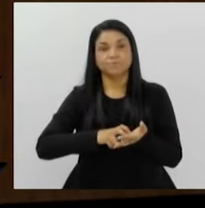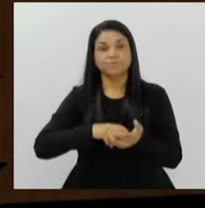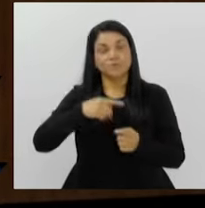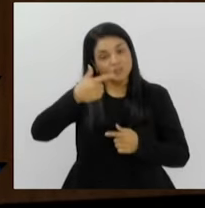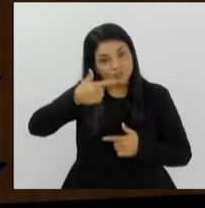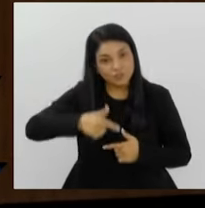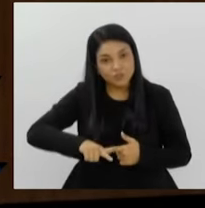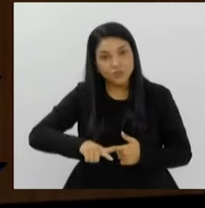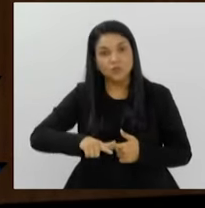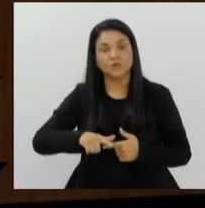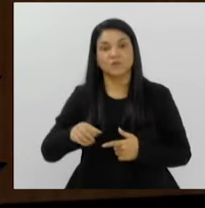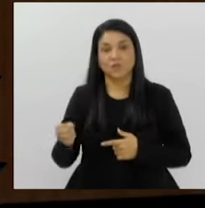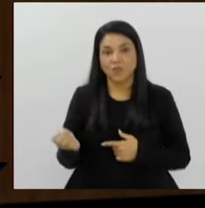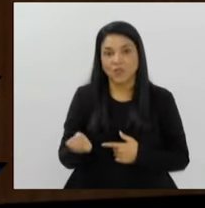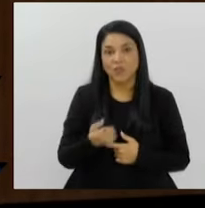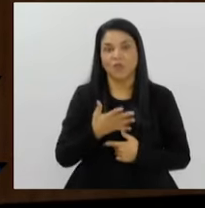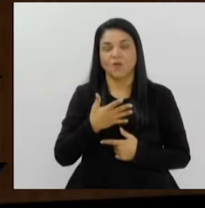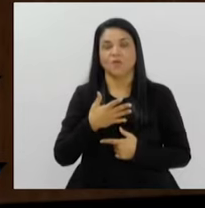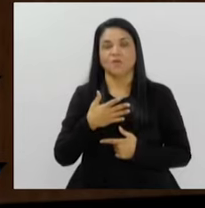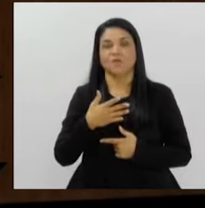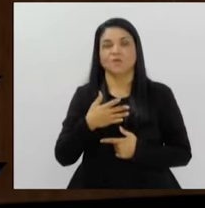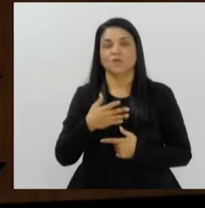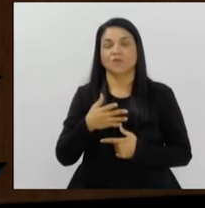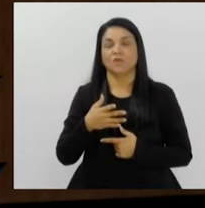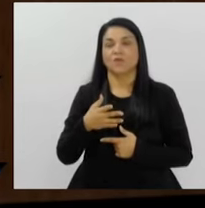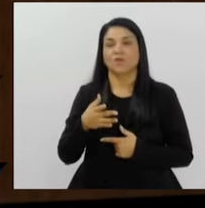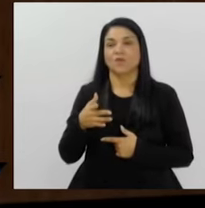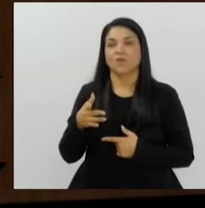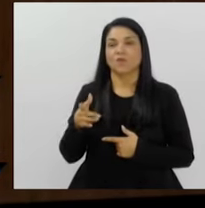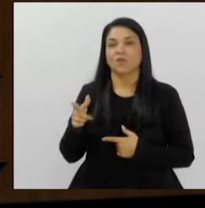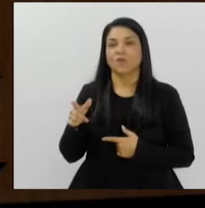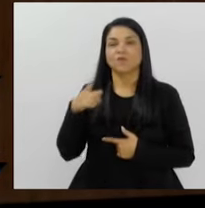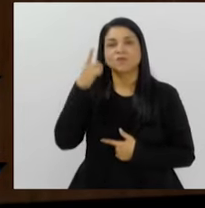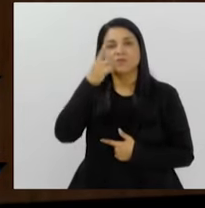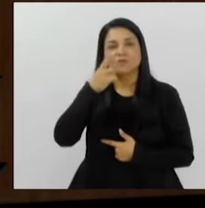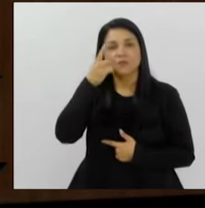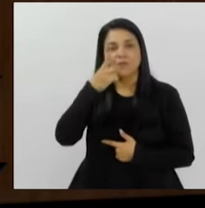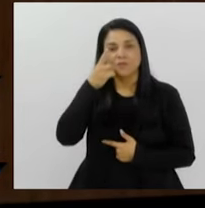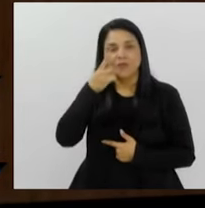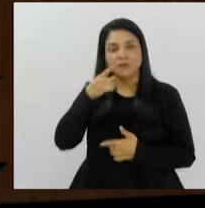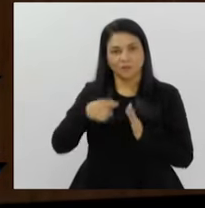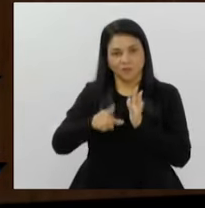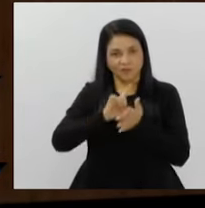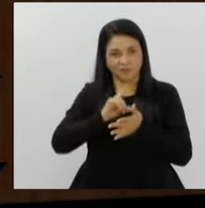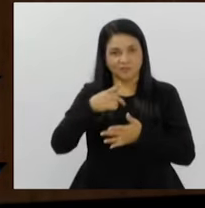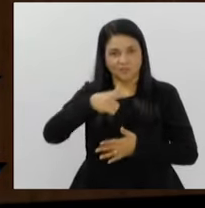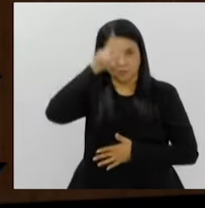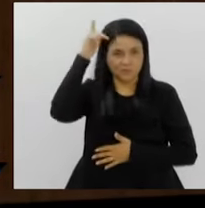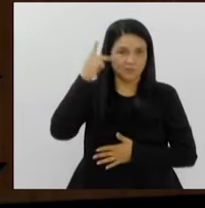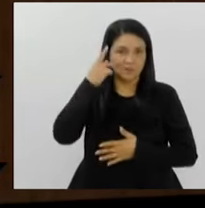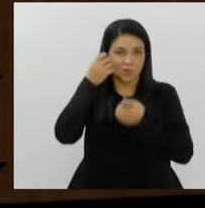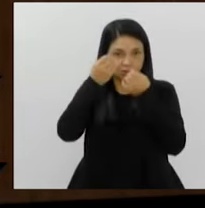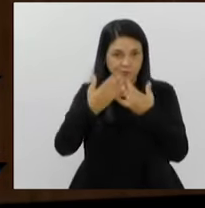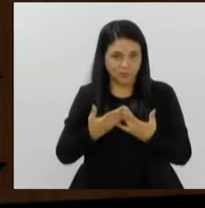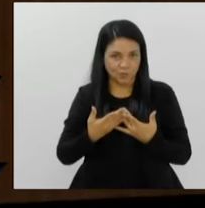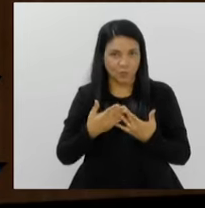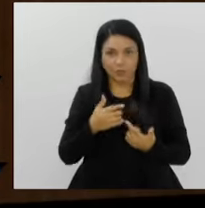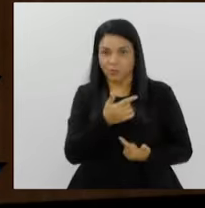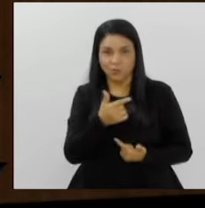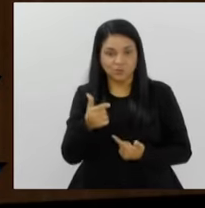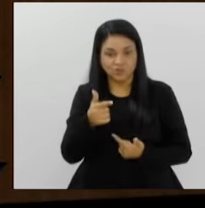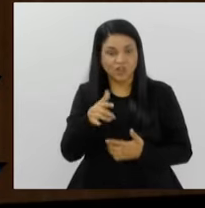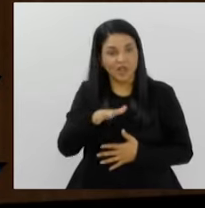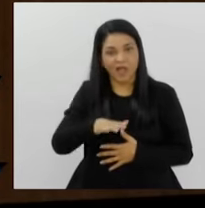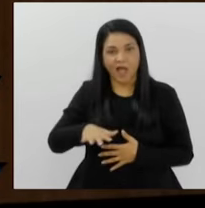um fato que até então, como disse o deputado Luiz Paulo, nós não tínhamos